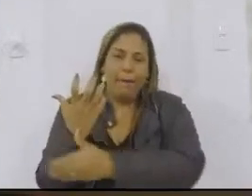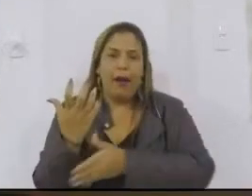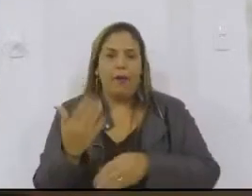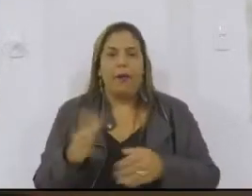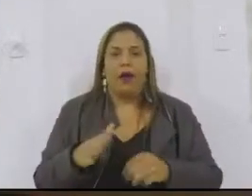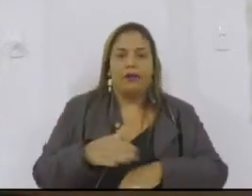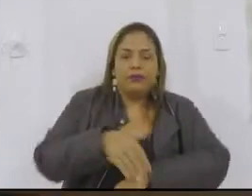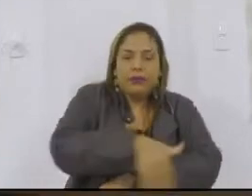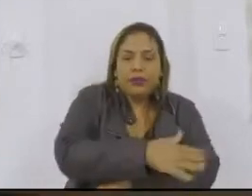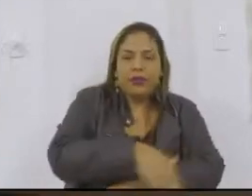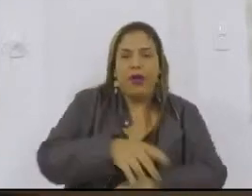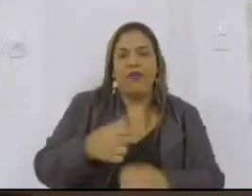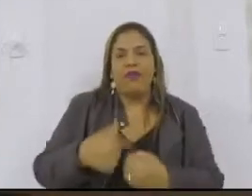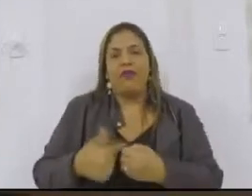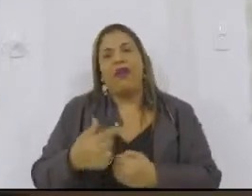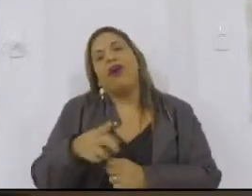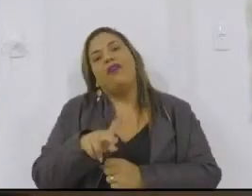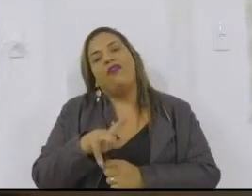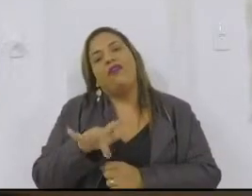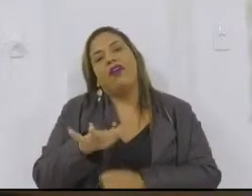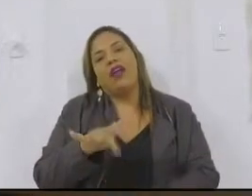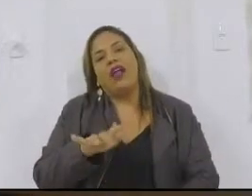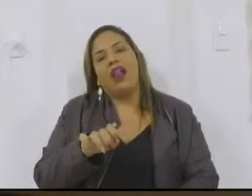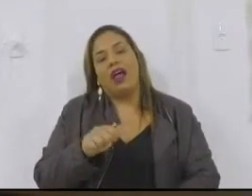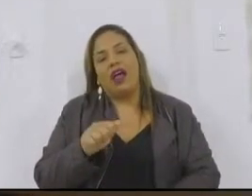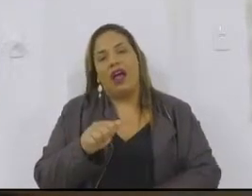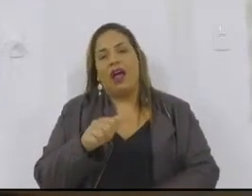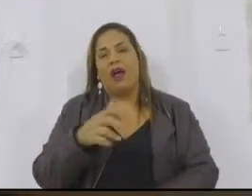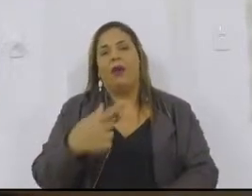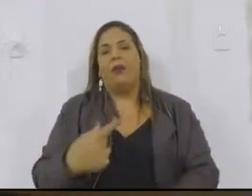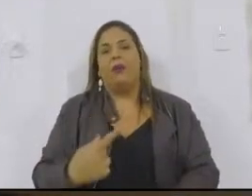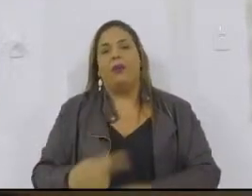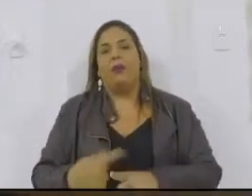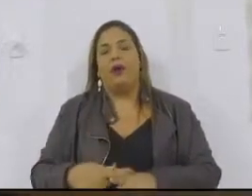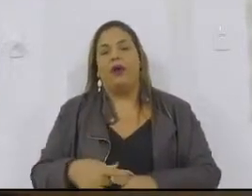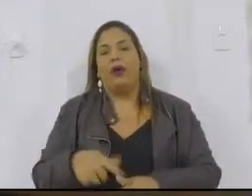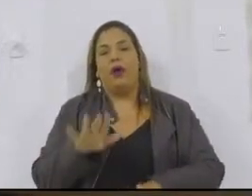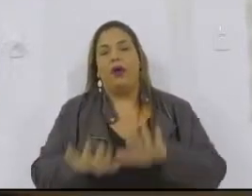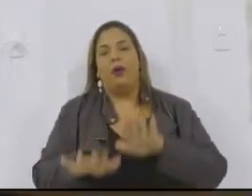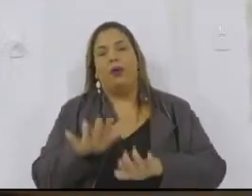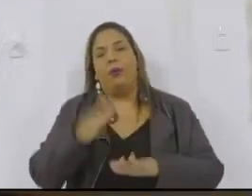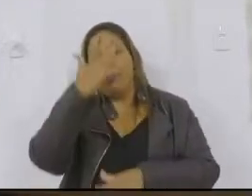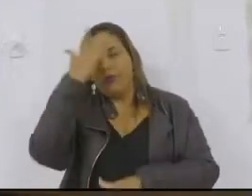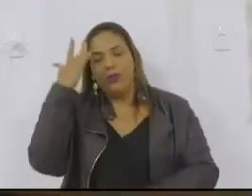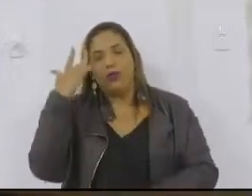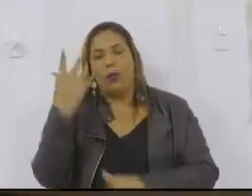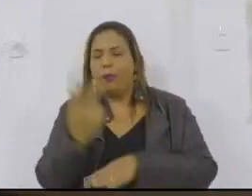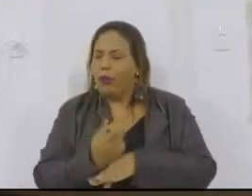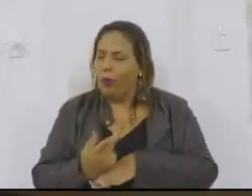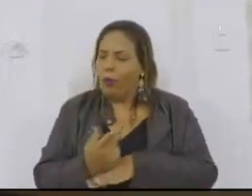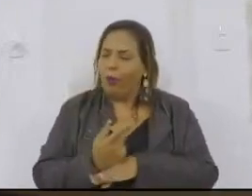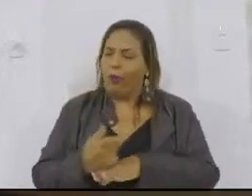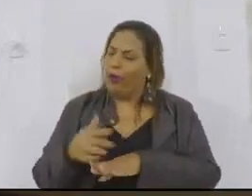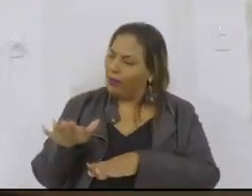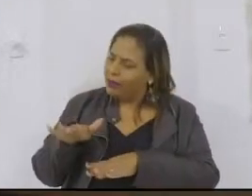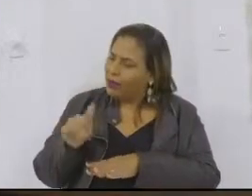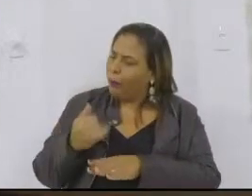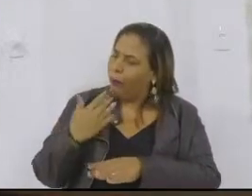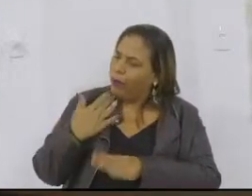Batista Cafro, em Vila Cortes. Moradores do local procuraram esse vereador para que pudesse solicitar ao executivo a referida indicação.